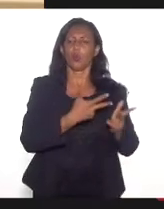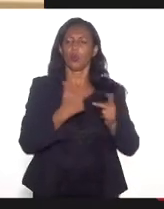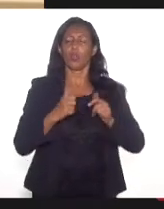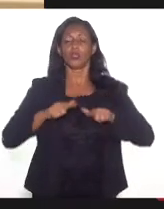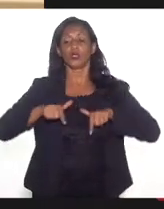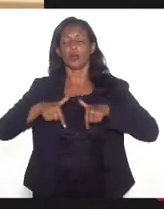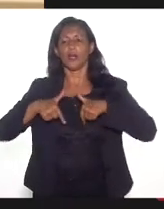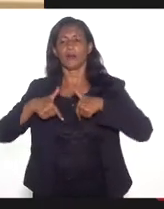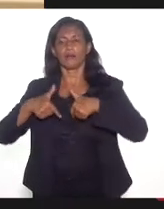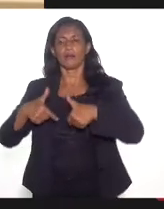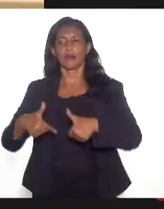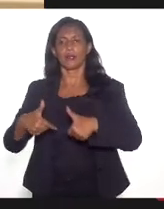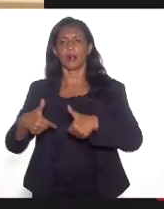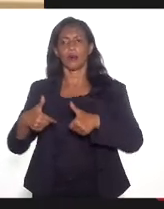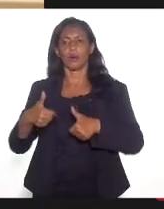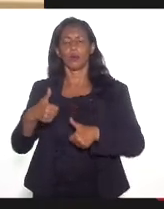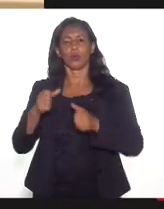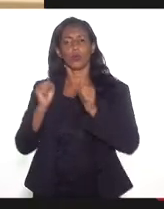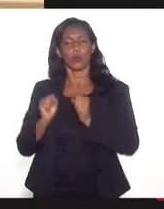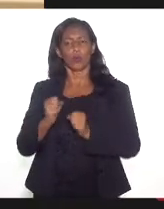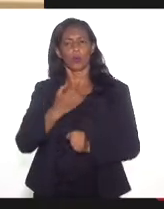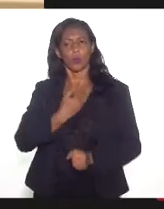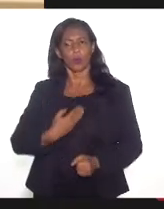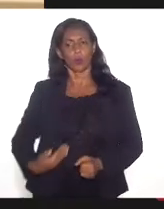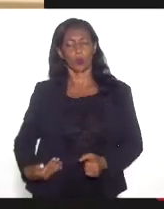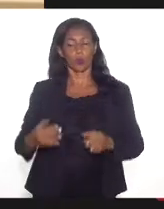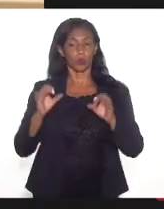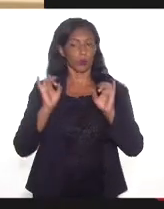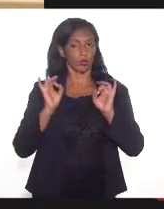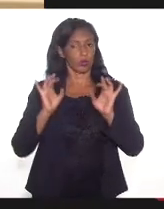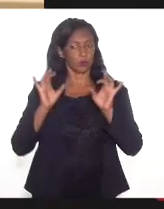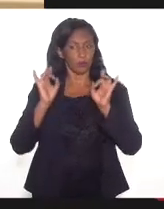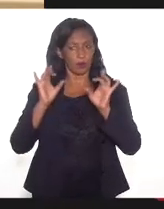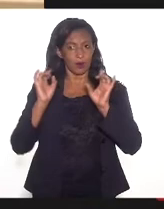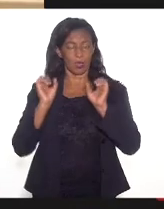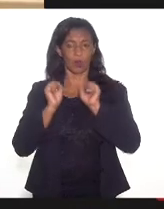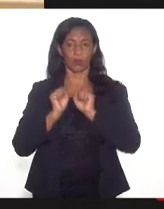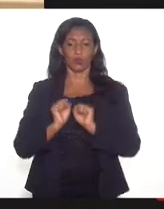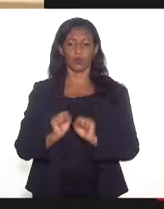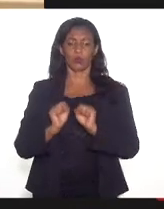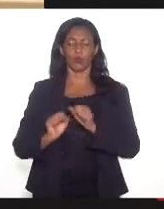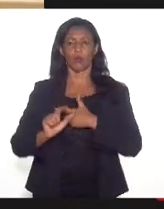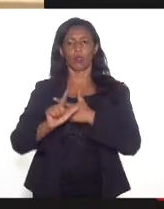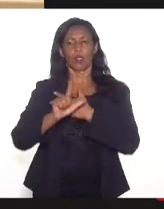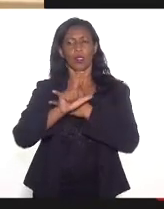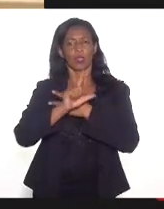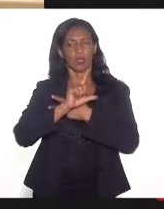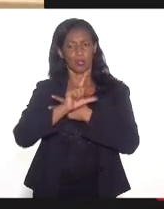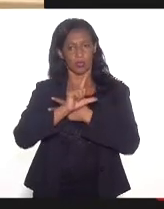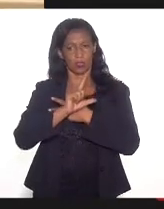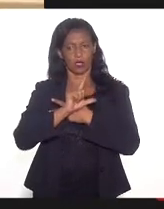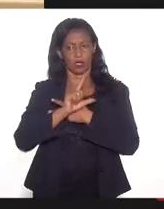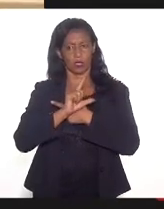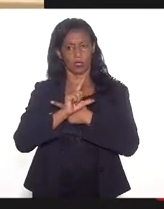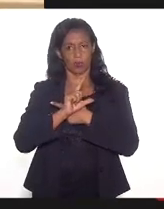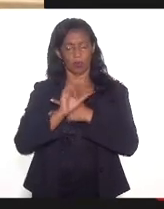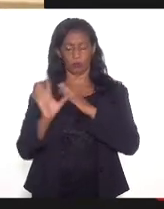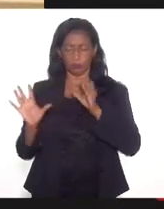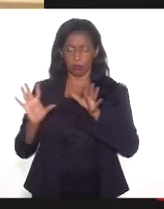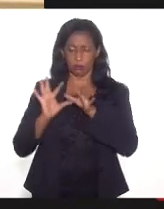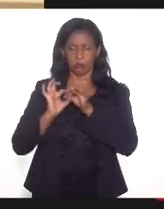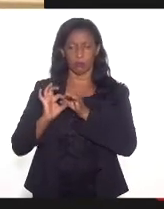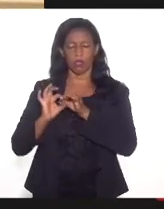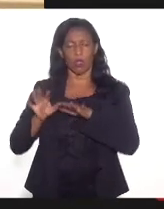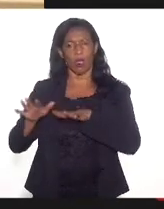imediata do poder público, em especial do poder legislativo alinhado aos